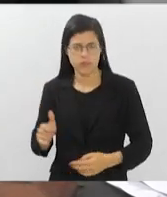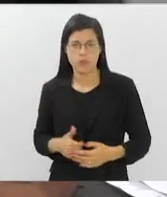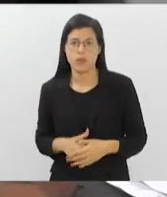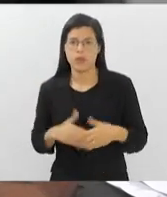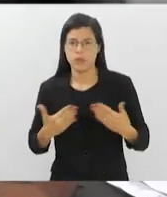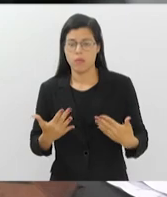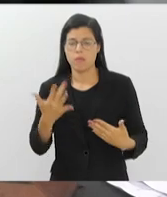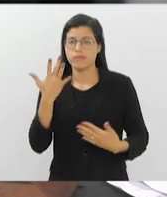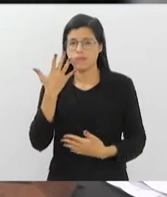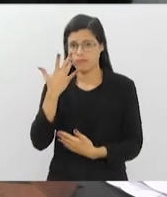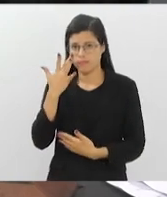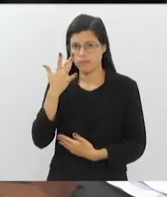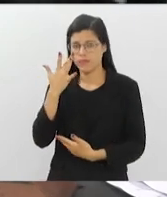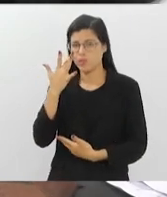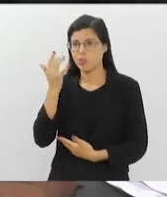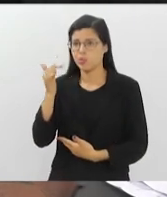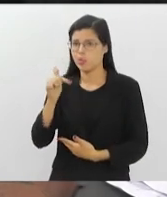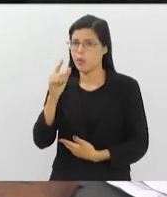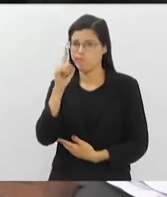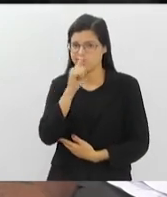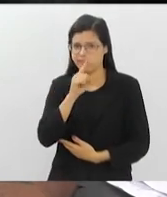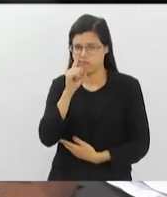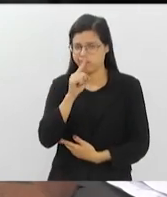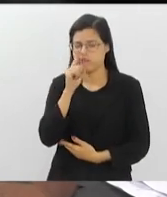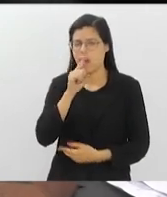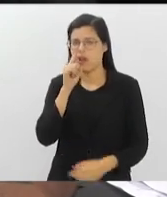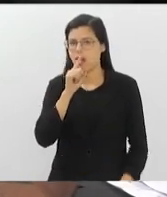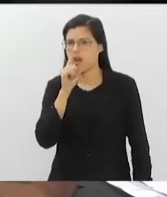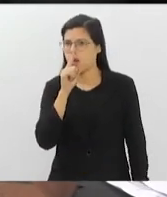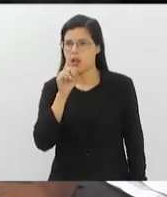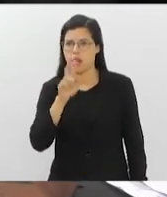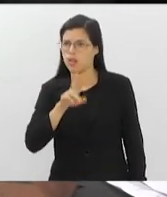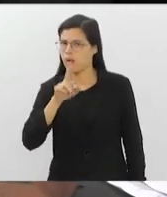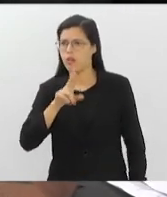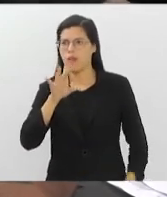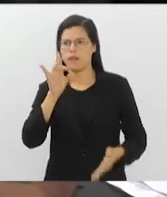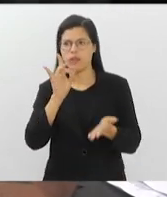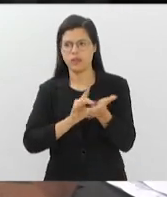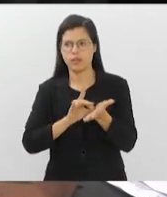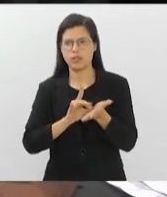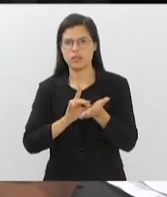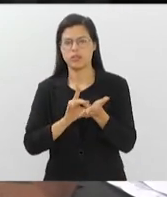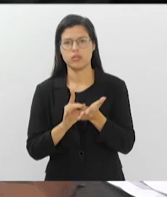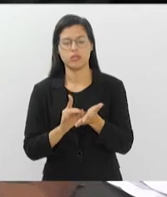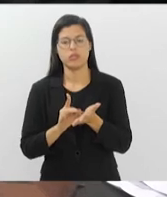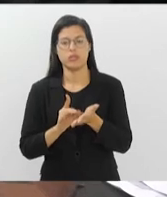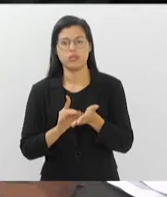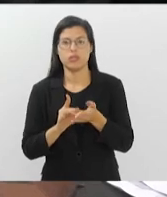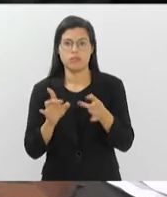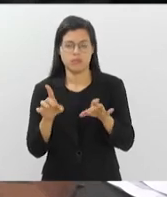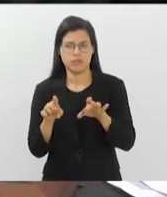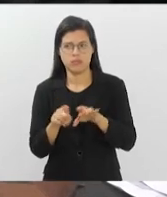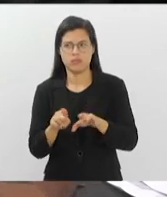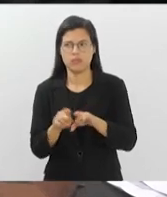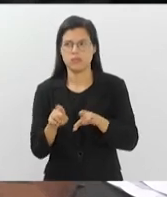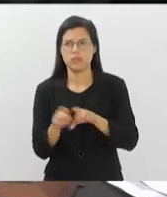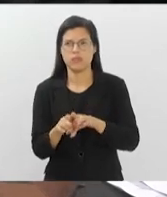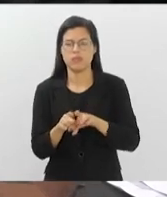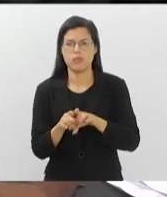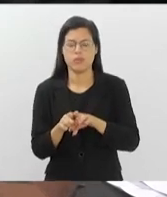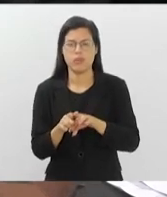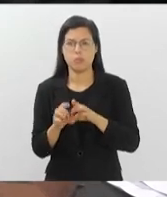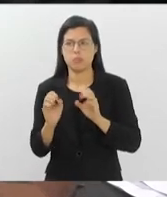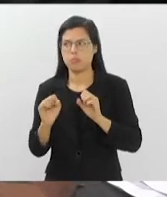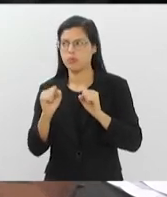que a matéria é falha, ela não é verdadeira, ela dá margem a insinuar